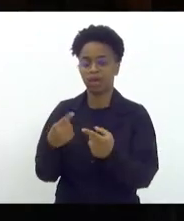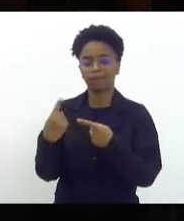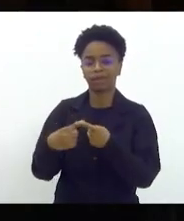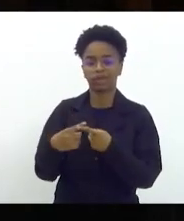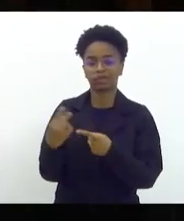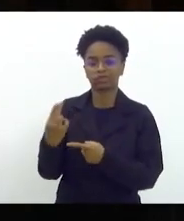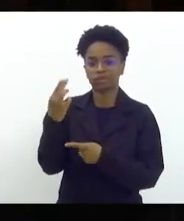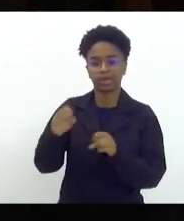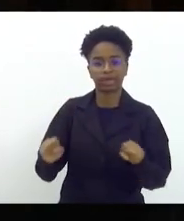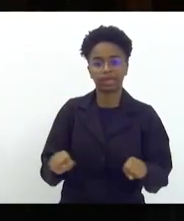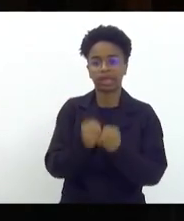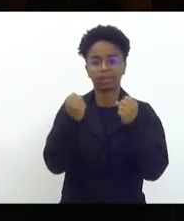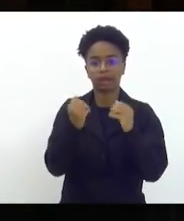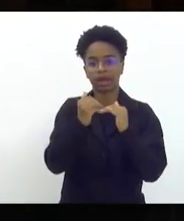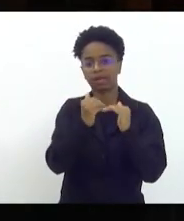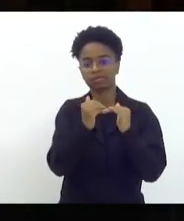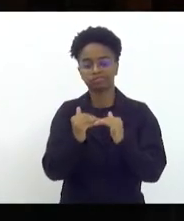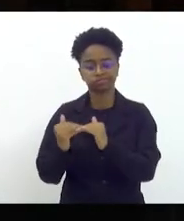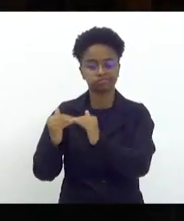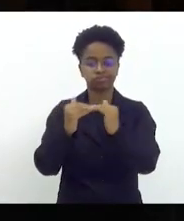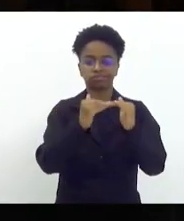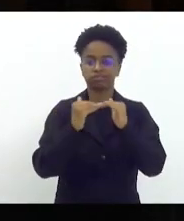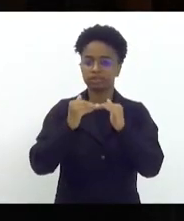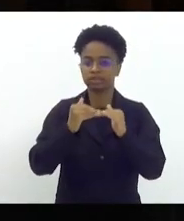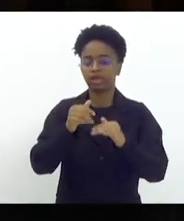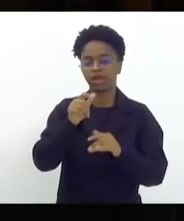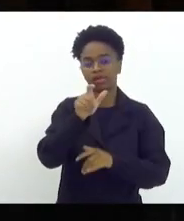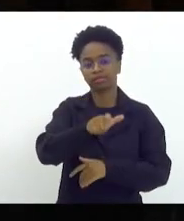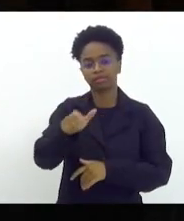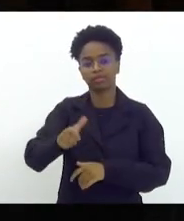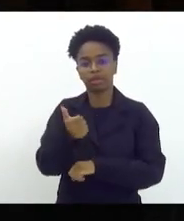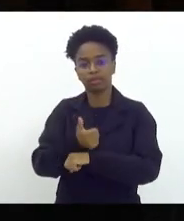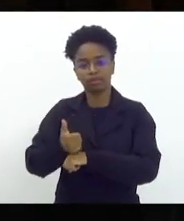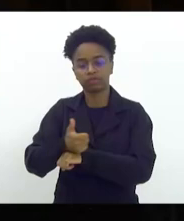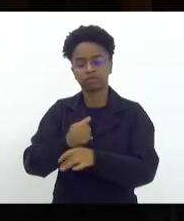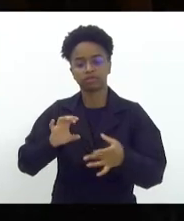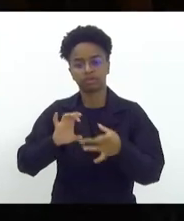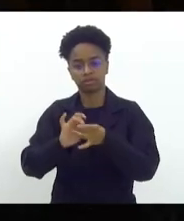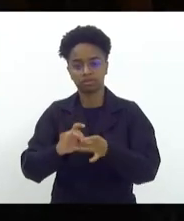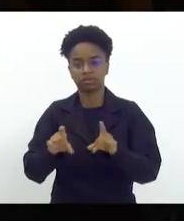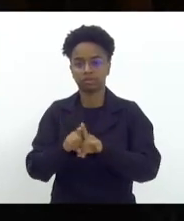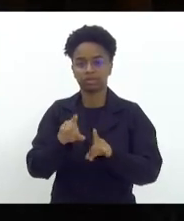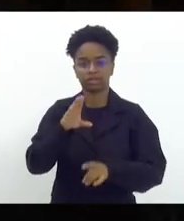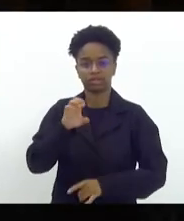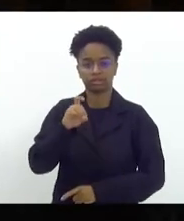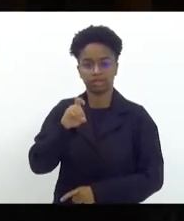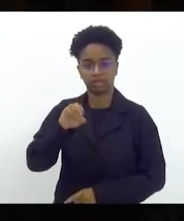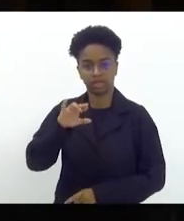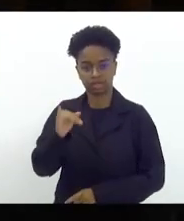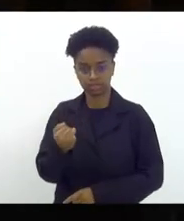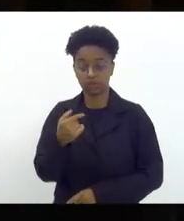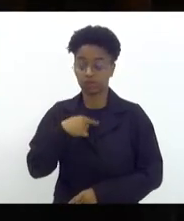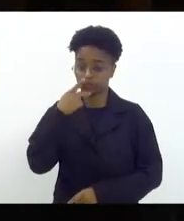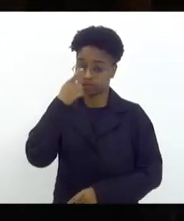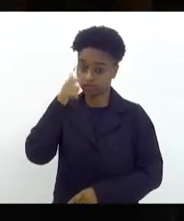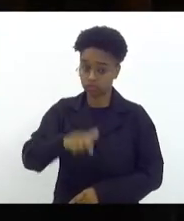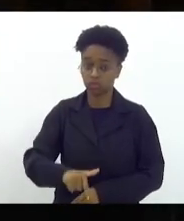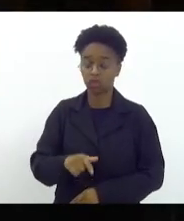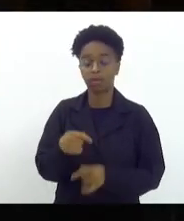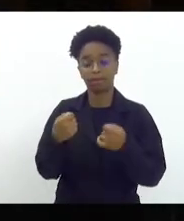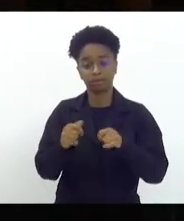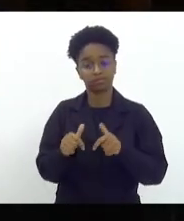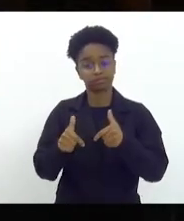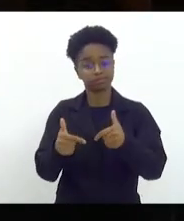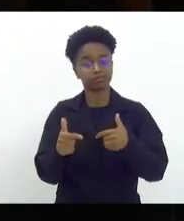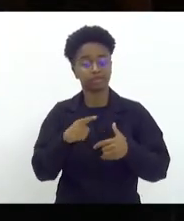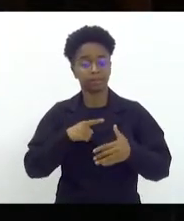minimamente a isonomia entre aqueles profissionais que estão vinculados ao consórcio Cederj que repito cumpre um